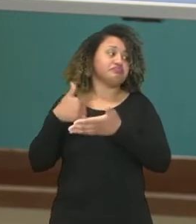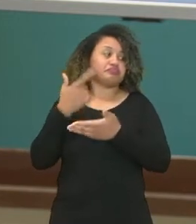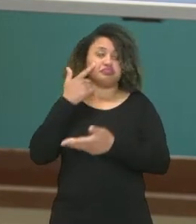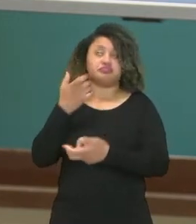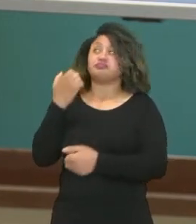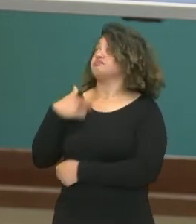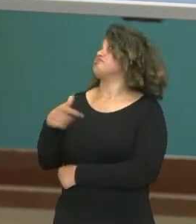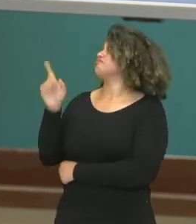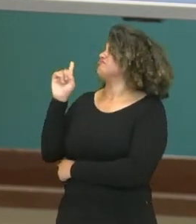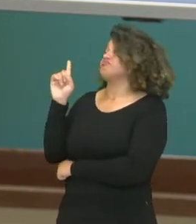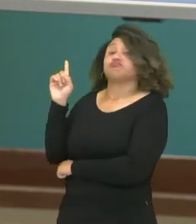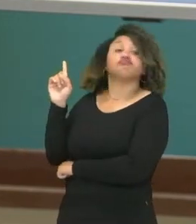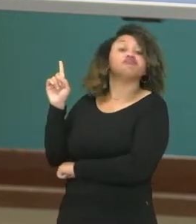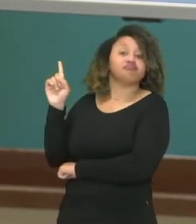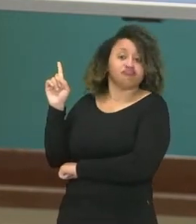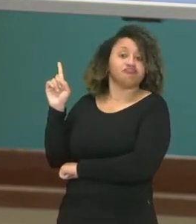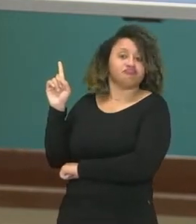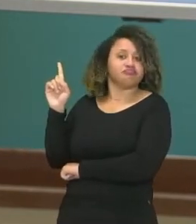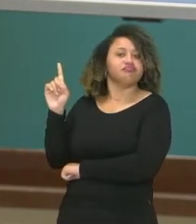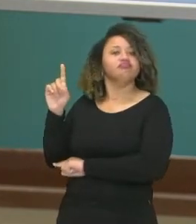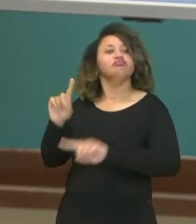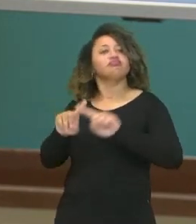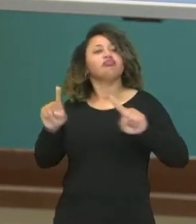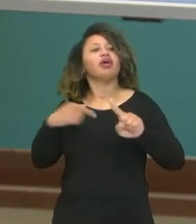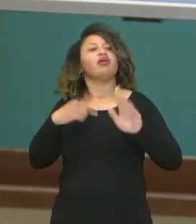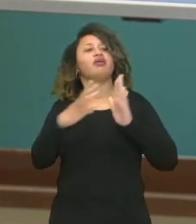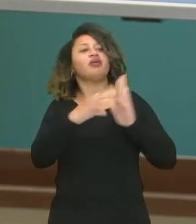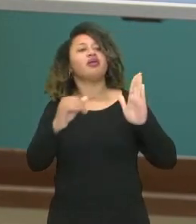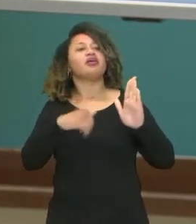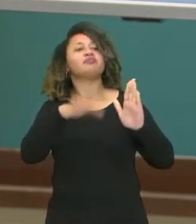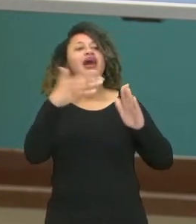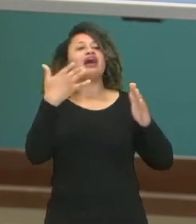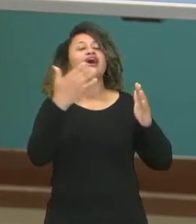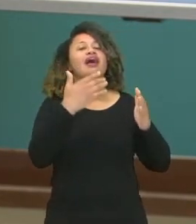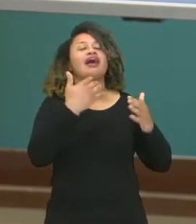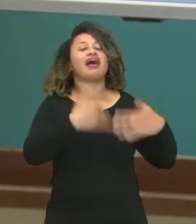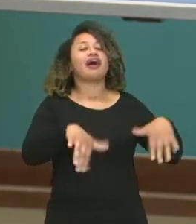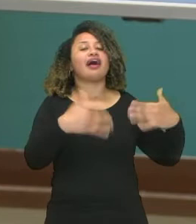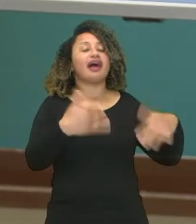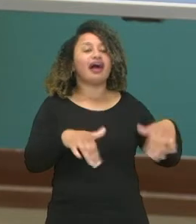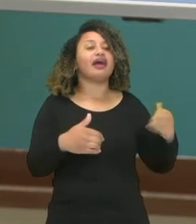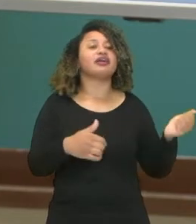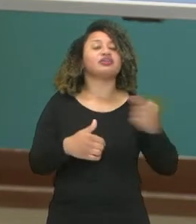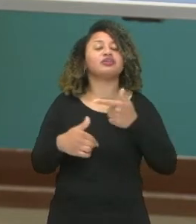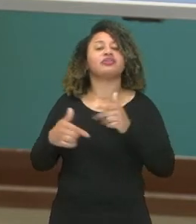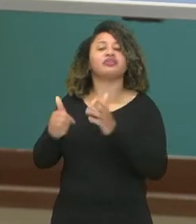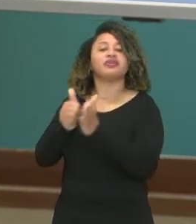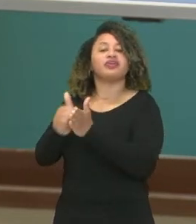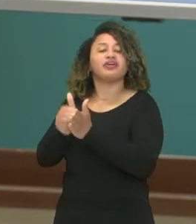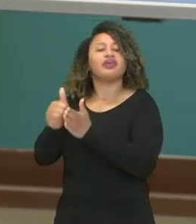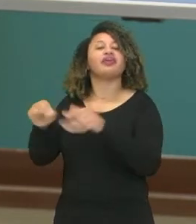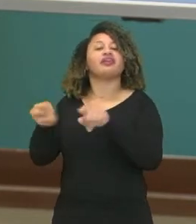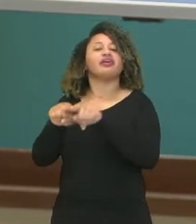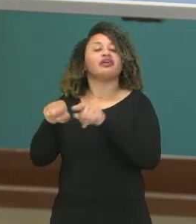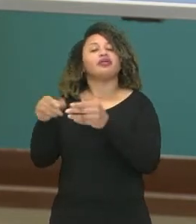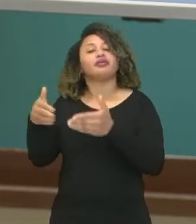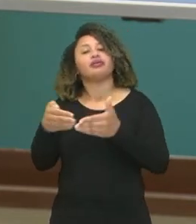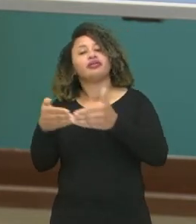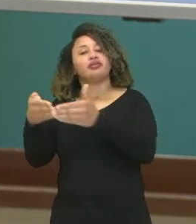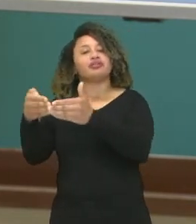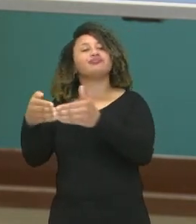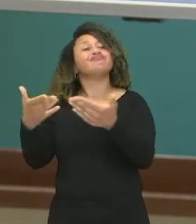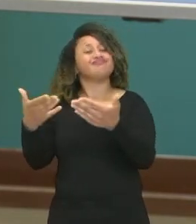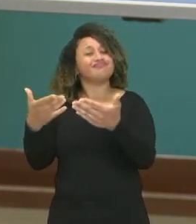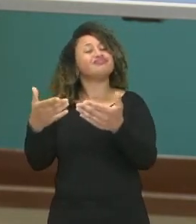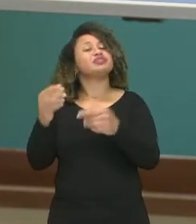rodoviário, ele é, porém, mais caro que o ferroviário e do que o marítimo. E aí nós temos um problema, então, de encarecimento